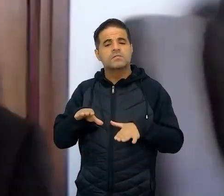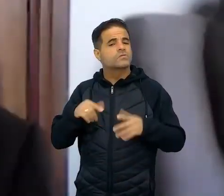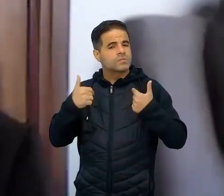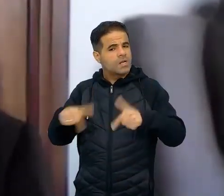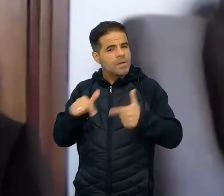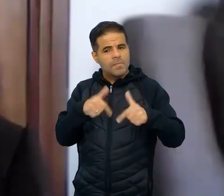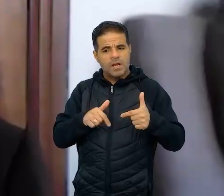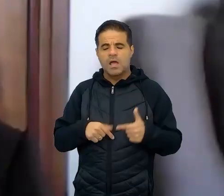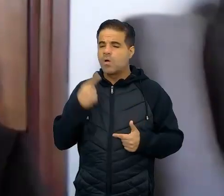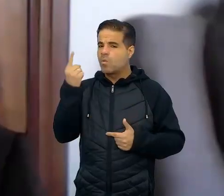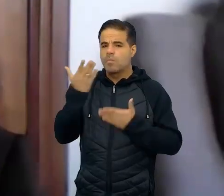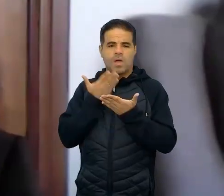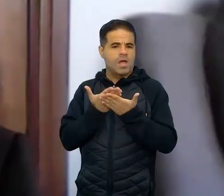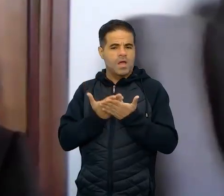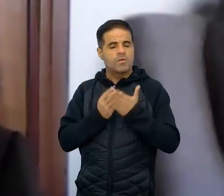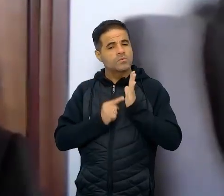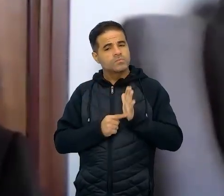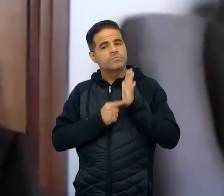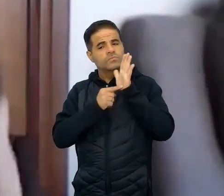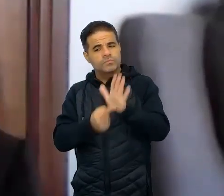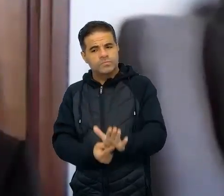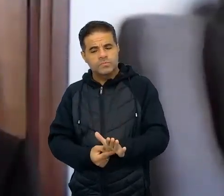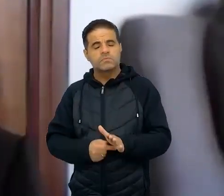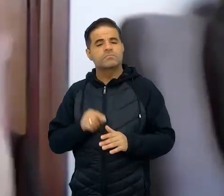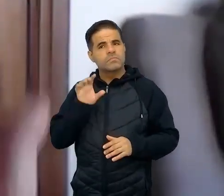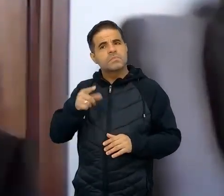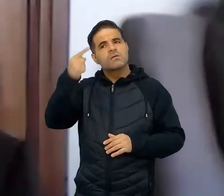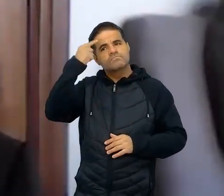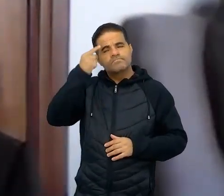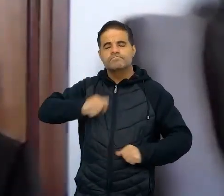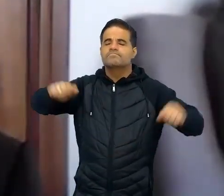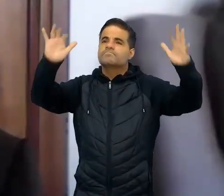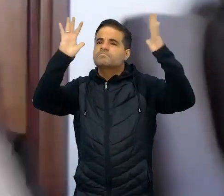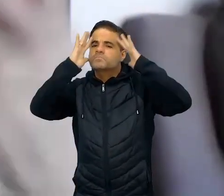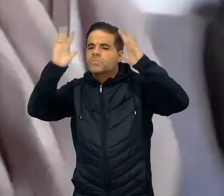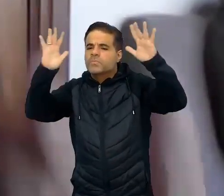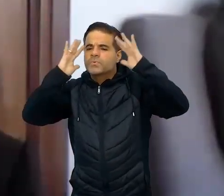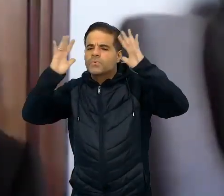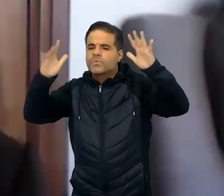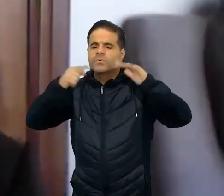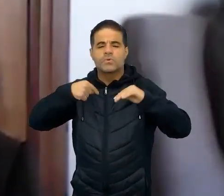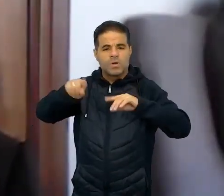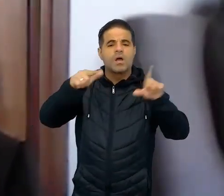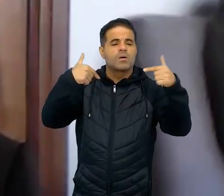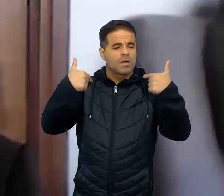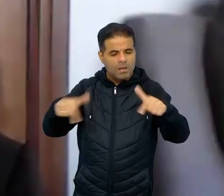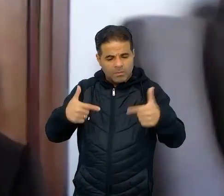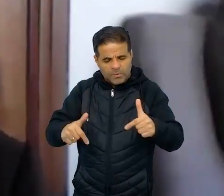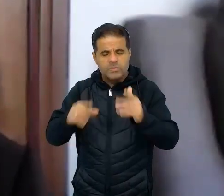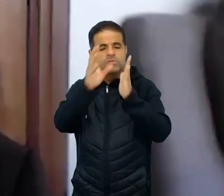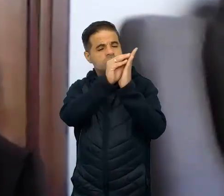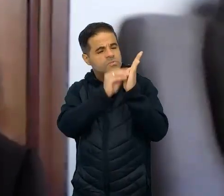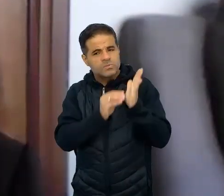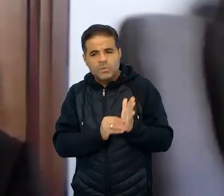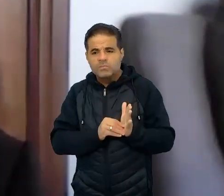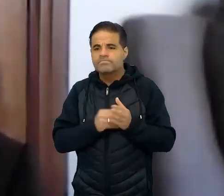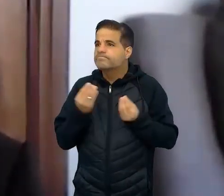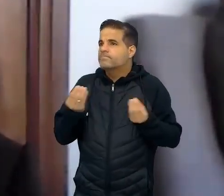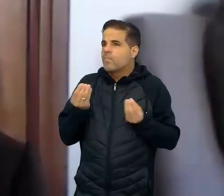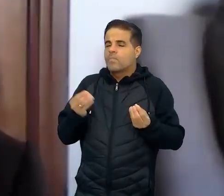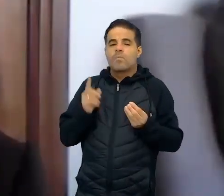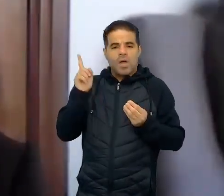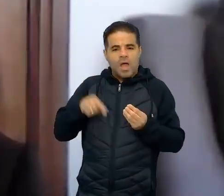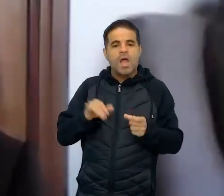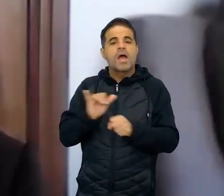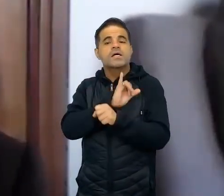trabalhar só uma aula expositiva, mas fica aí uma reflexão, né? Quando eu vou trabalhar um conteúdo, de que forma, qual